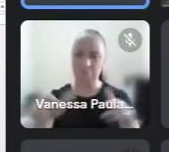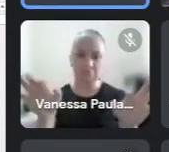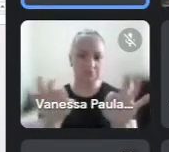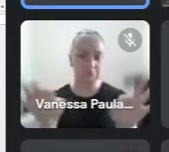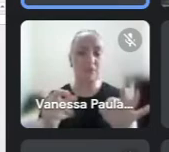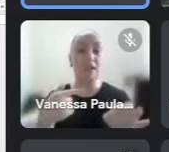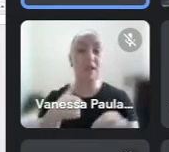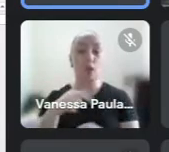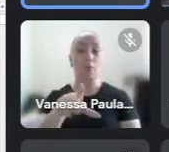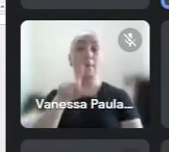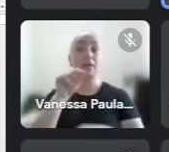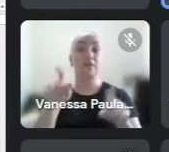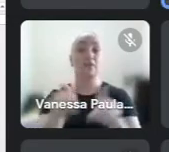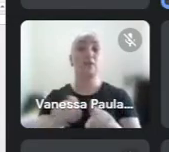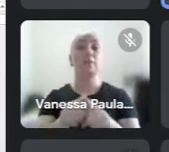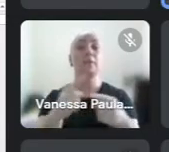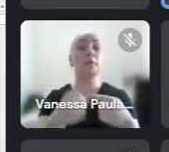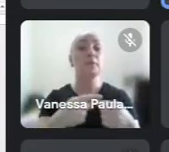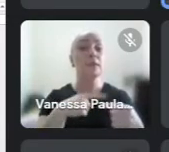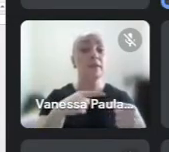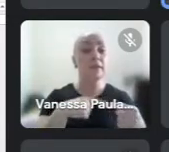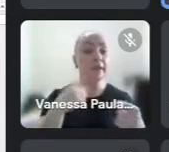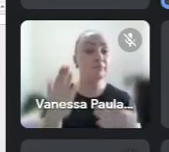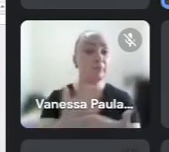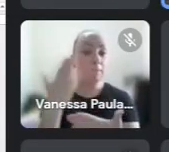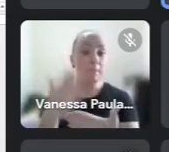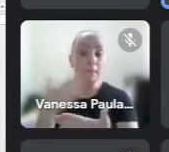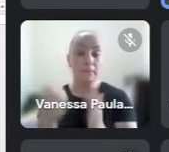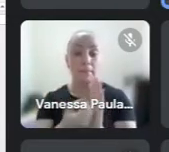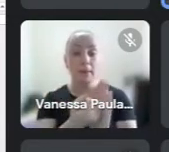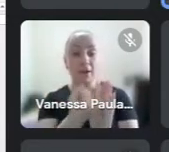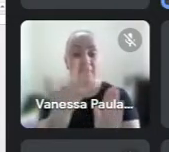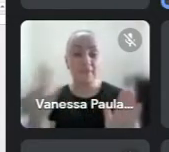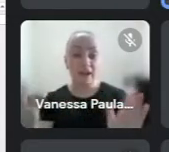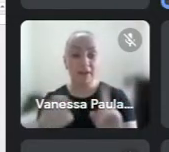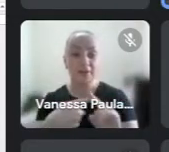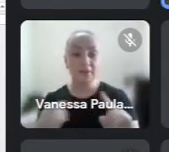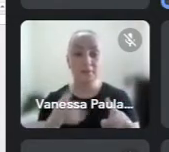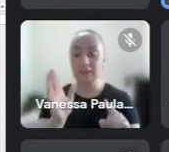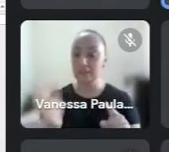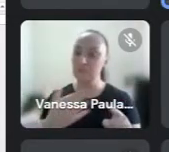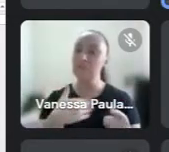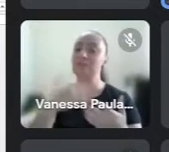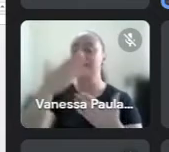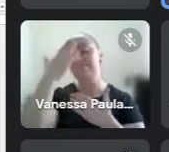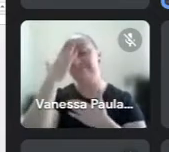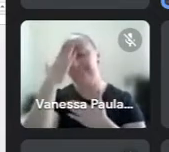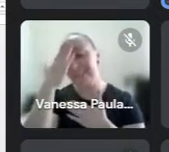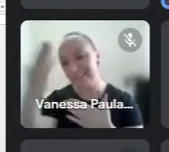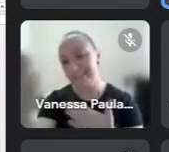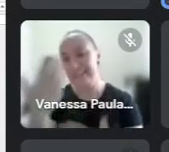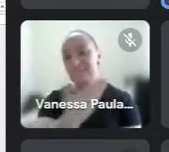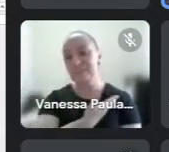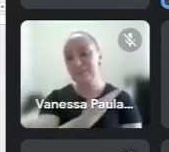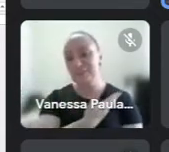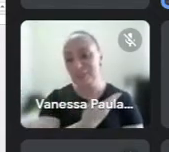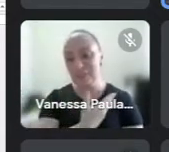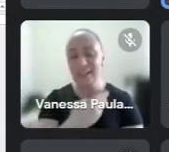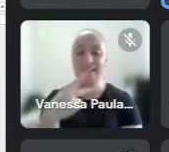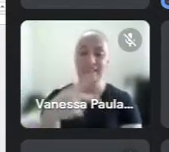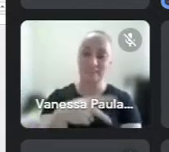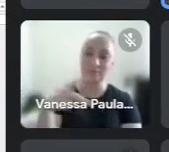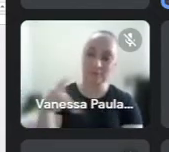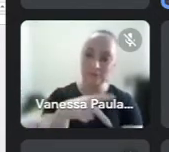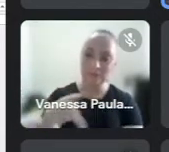até porque eu tenho uma sequência grande de slides, mas desde já agradecer aos colegas, aos professores, pessoas queridas que sempre